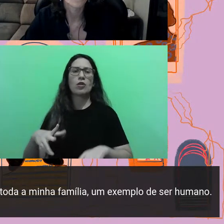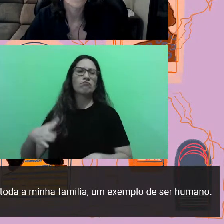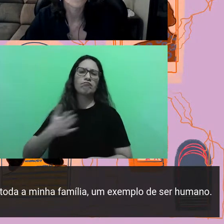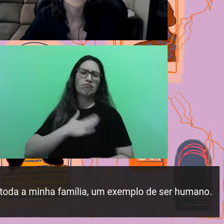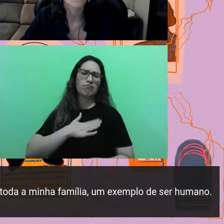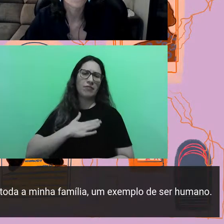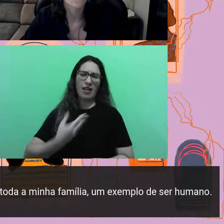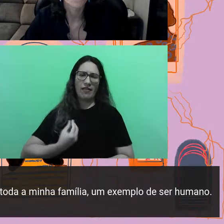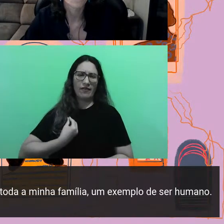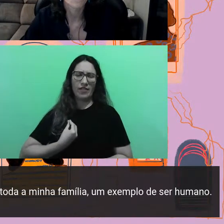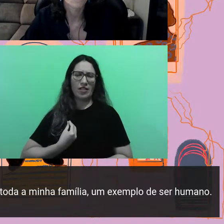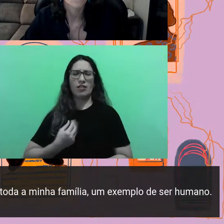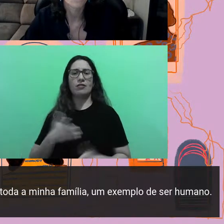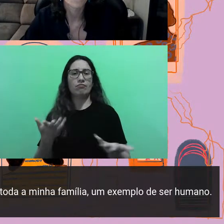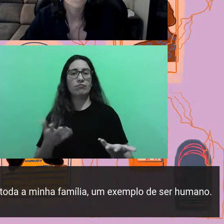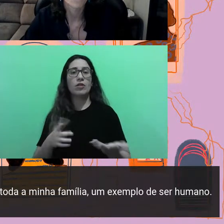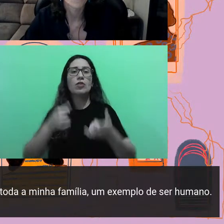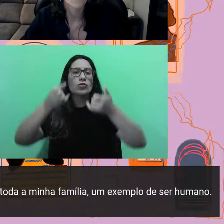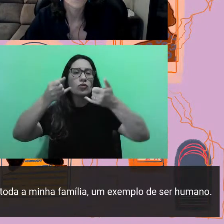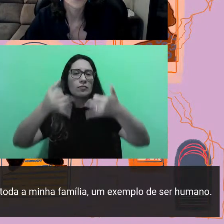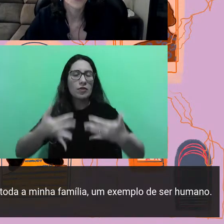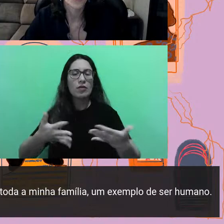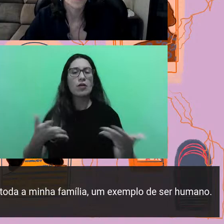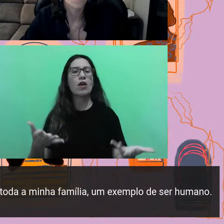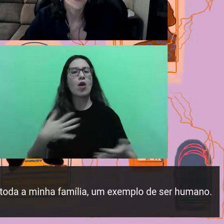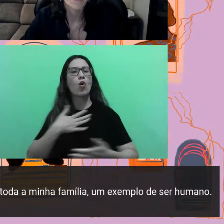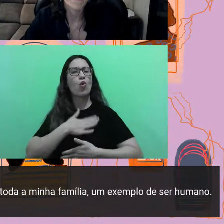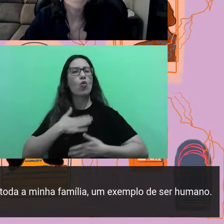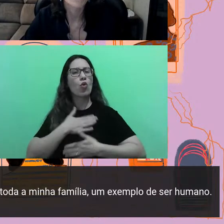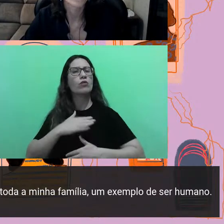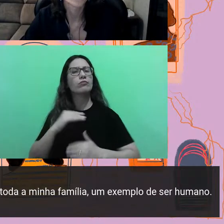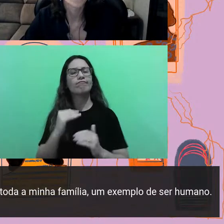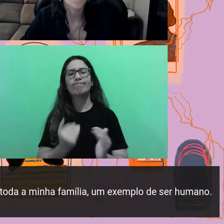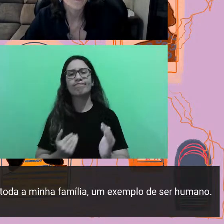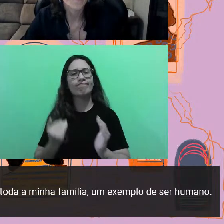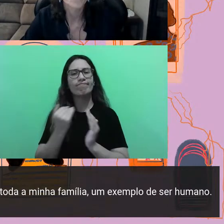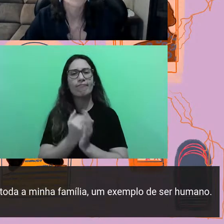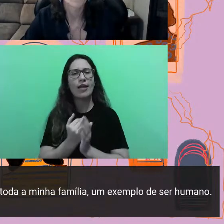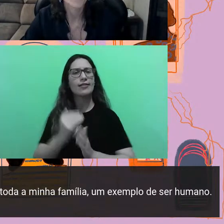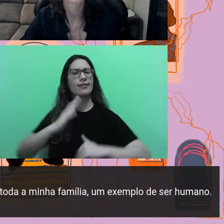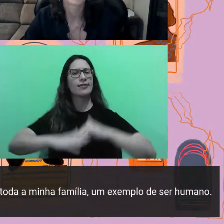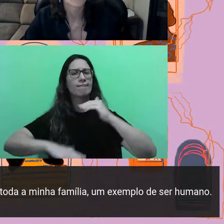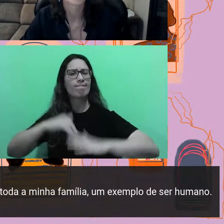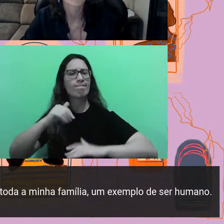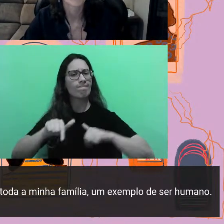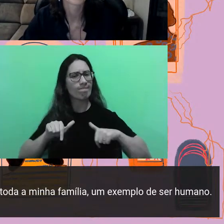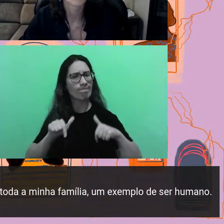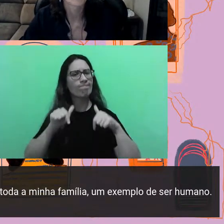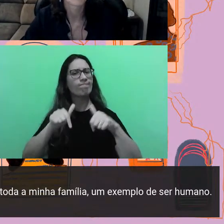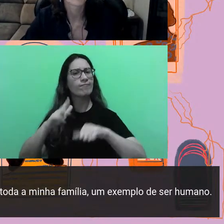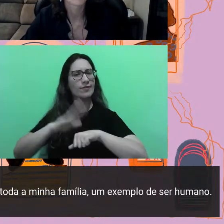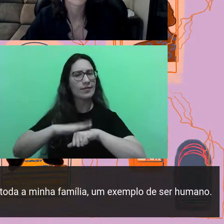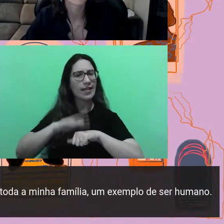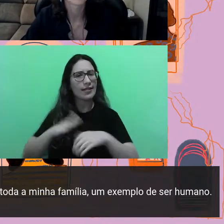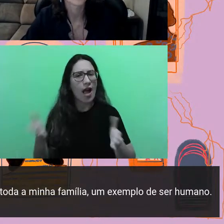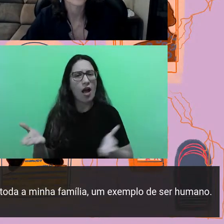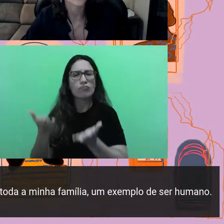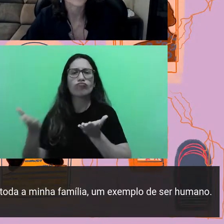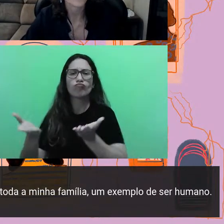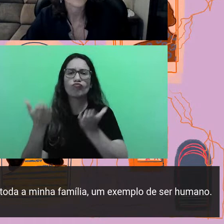né? O que eu curto mesmo é chegar, botar a mão na massa e tentar motivar todo mundo